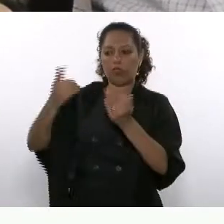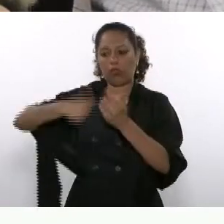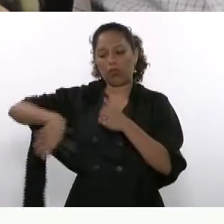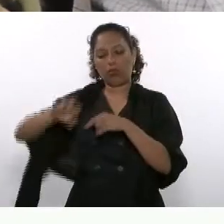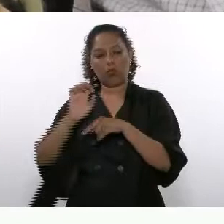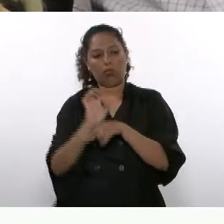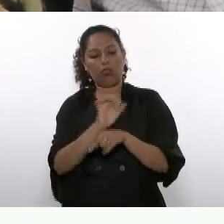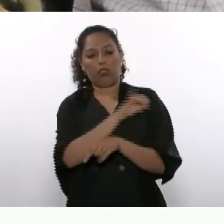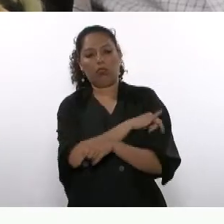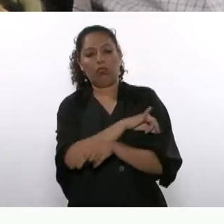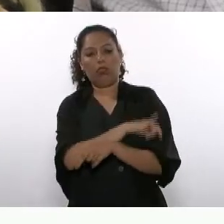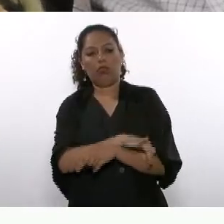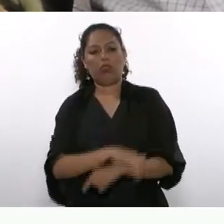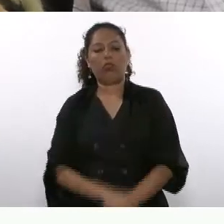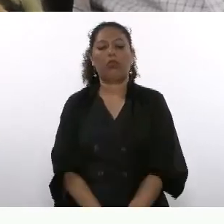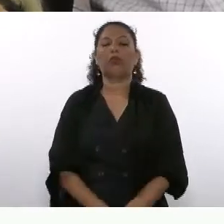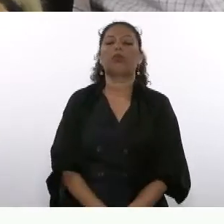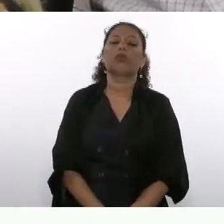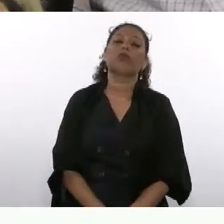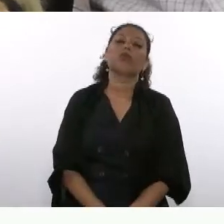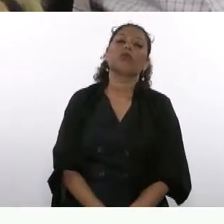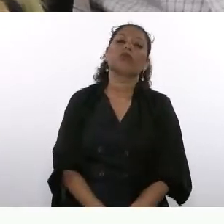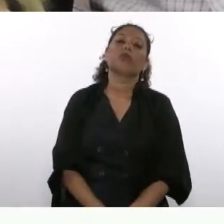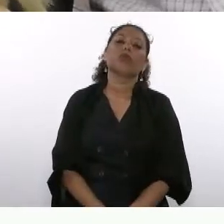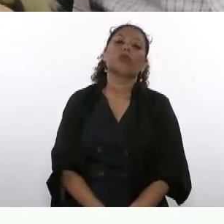no sul do Brasil.